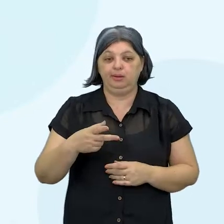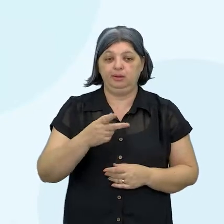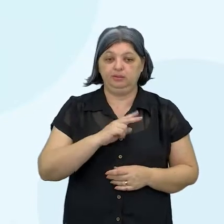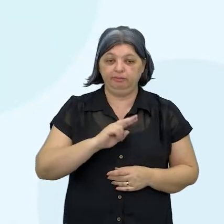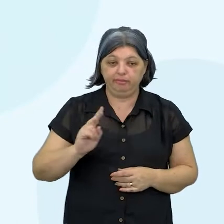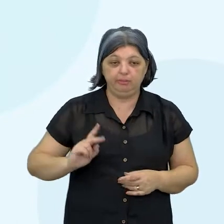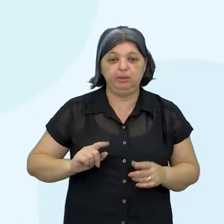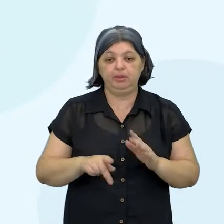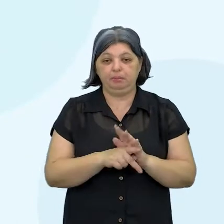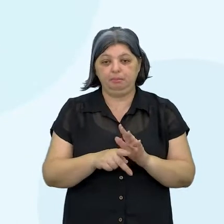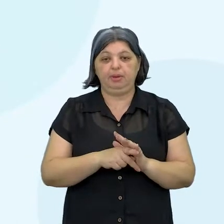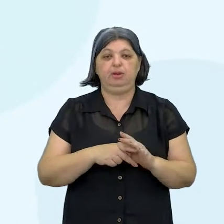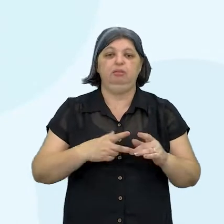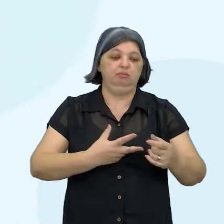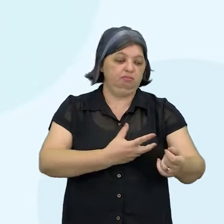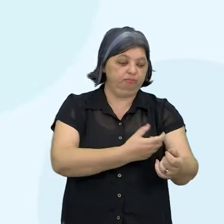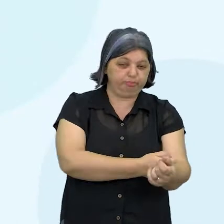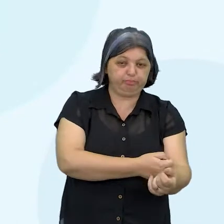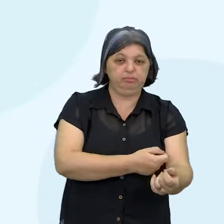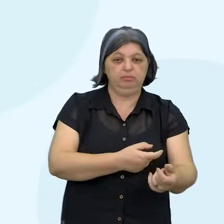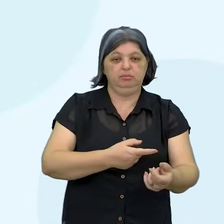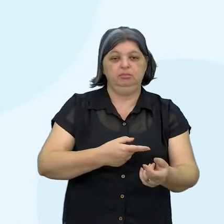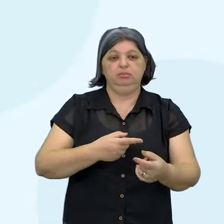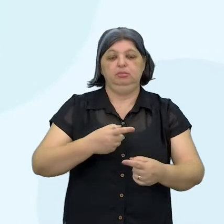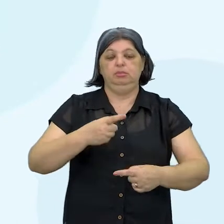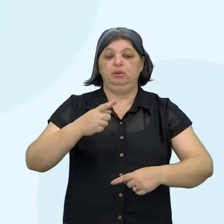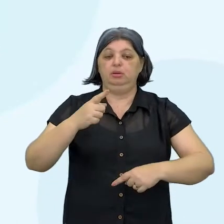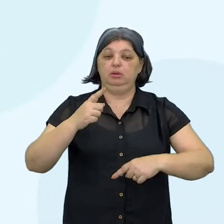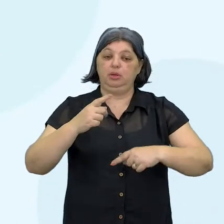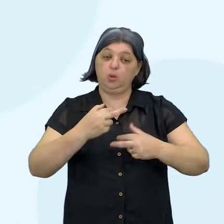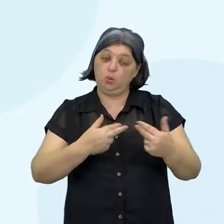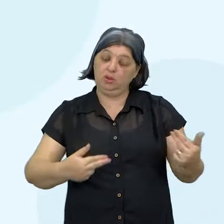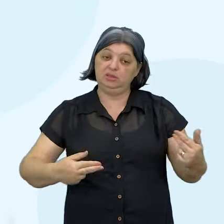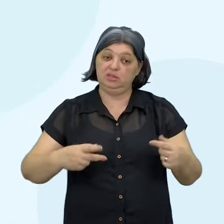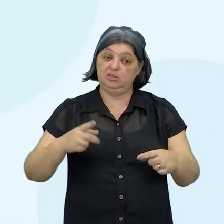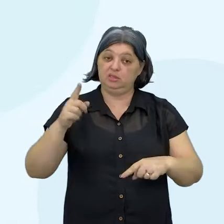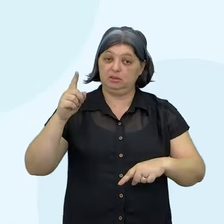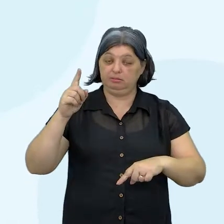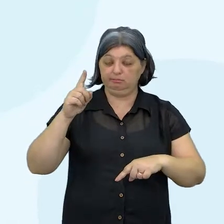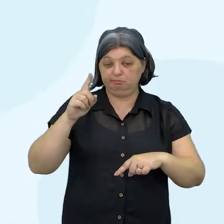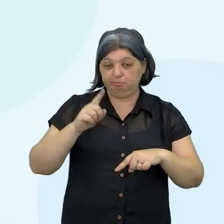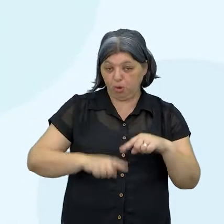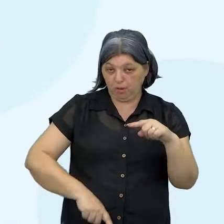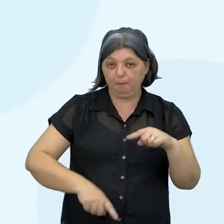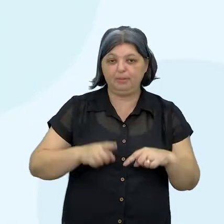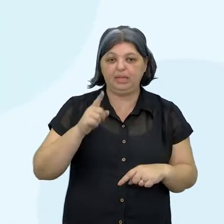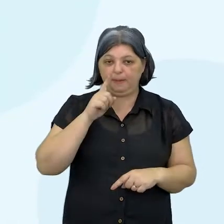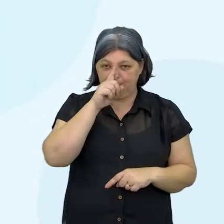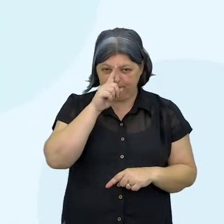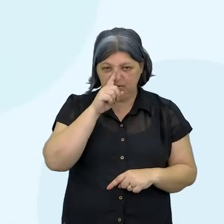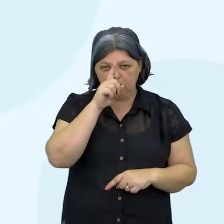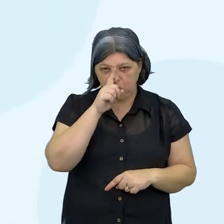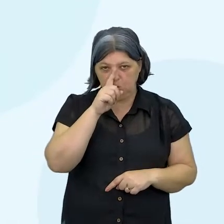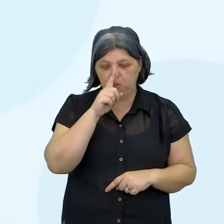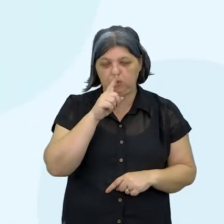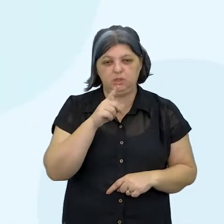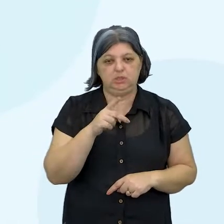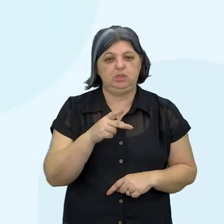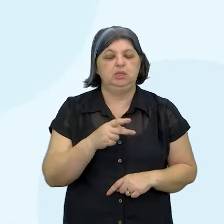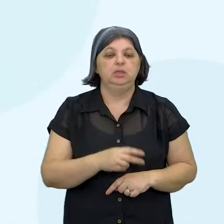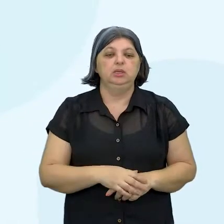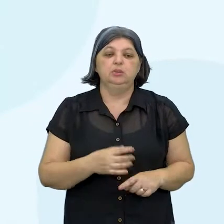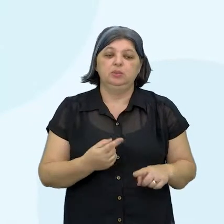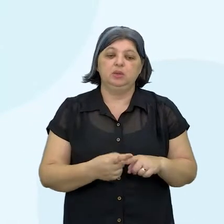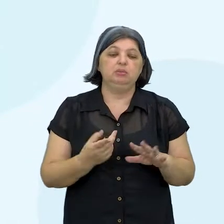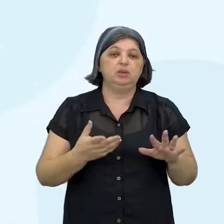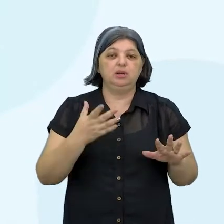de anabolizantes e substâncias proibidas e perigosas sem supervisão adequada, né? E lembrando que, como isso é um